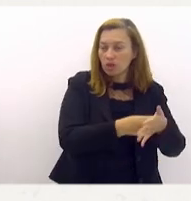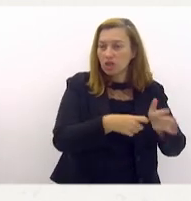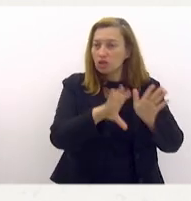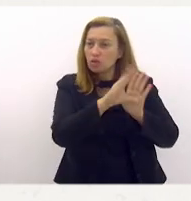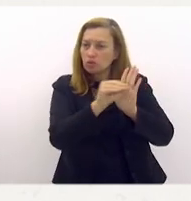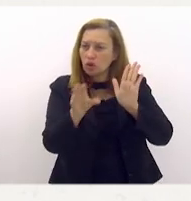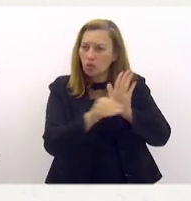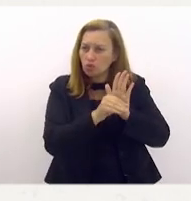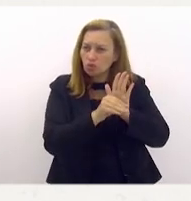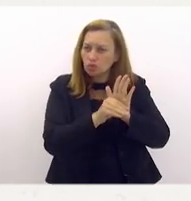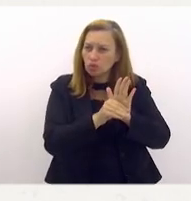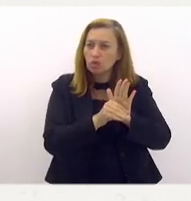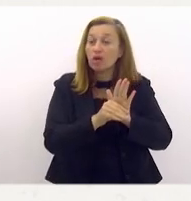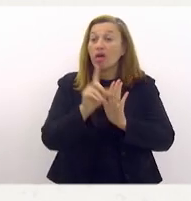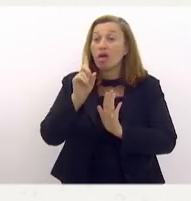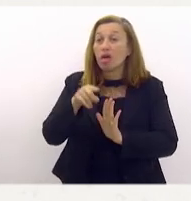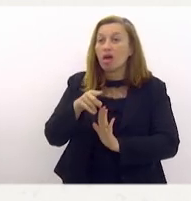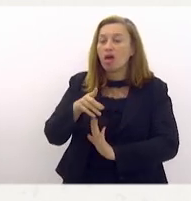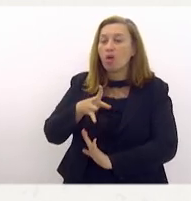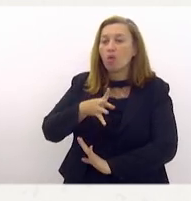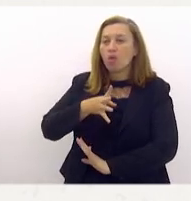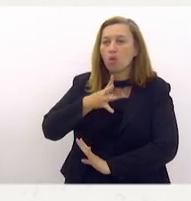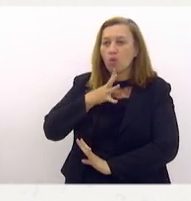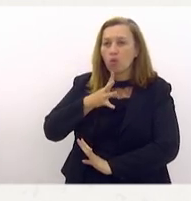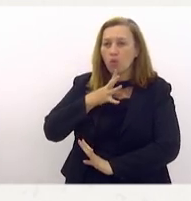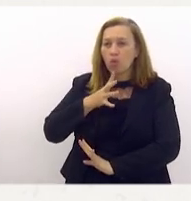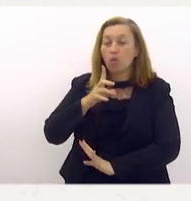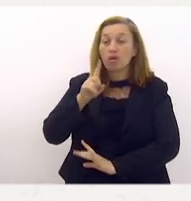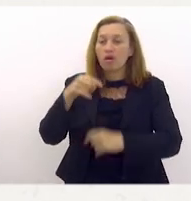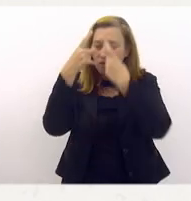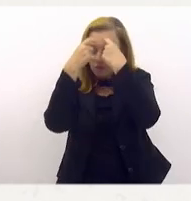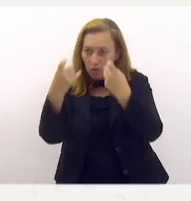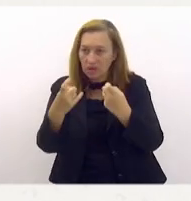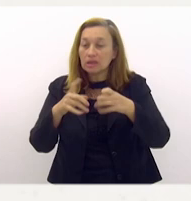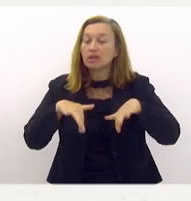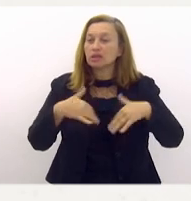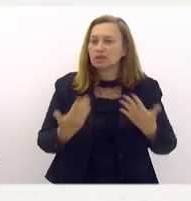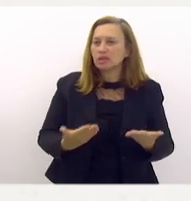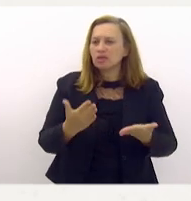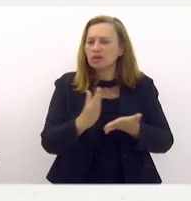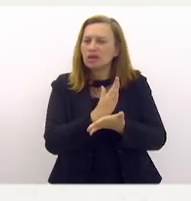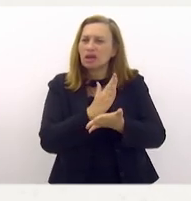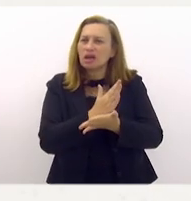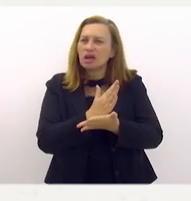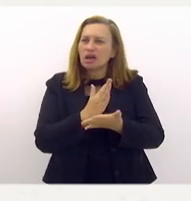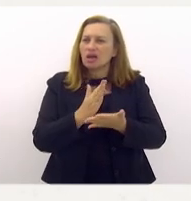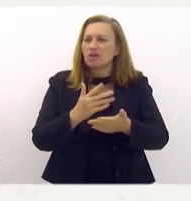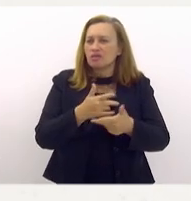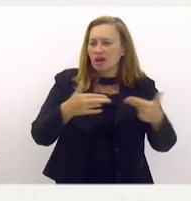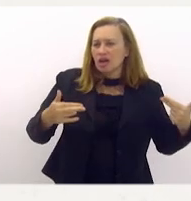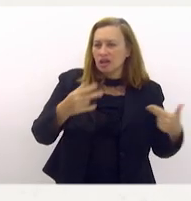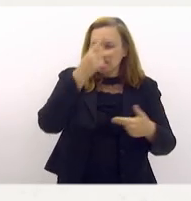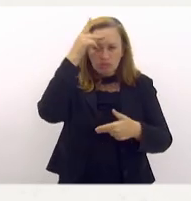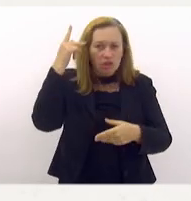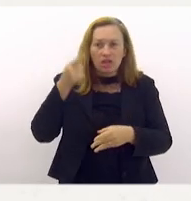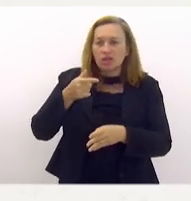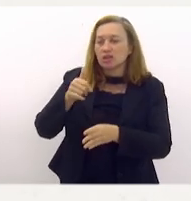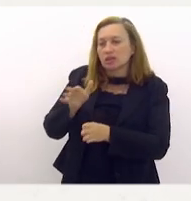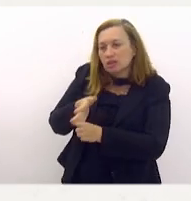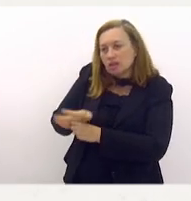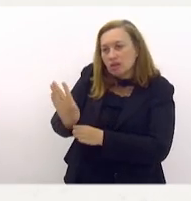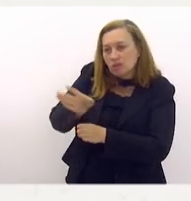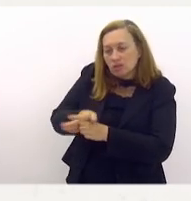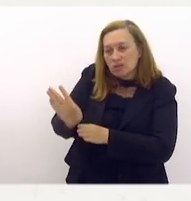conteúdo é se reconhecer como uma violência. Então, muitas vítimas que a gente orienta e